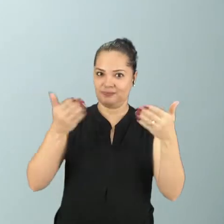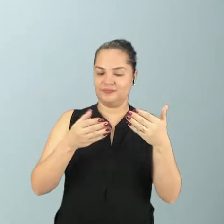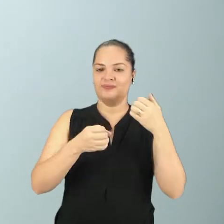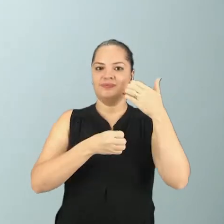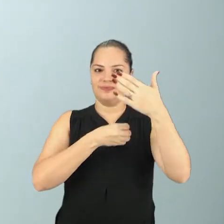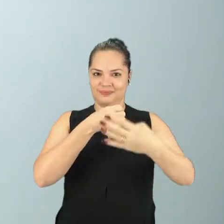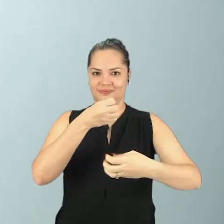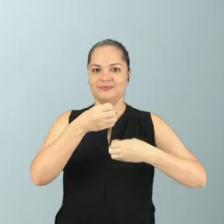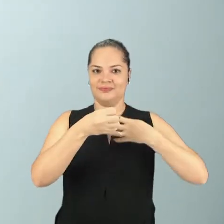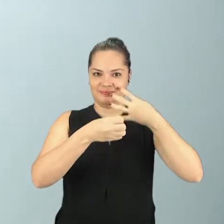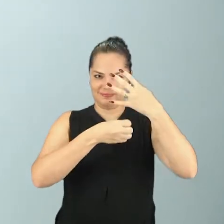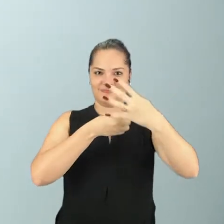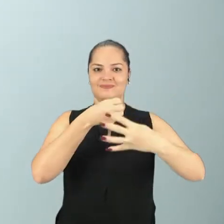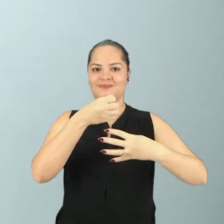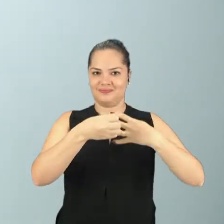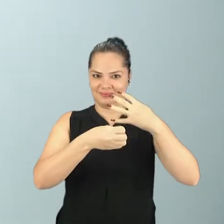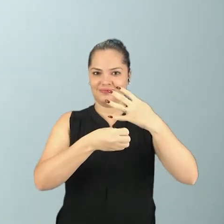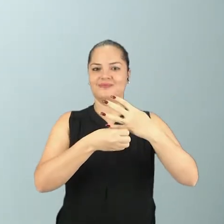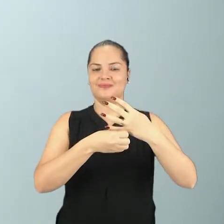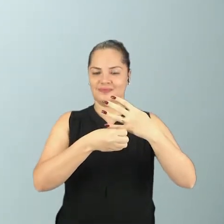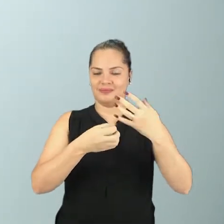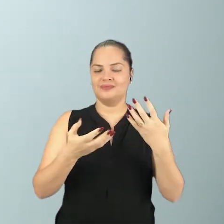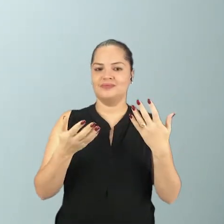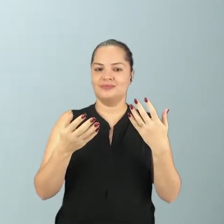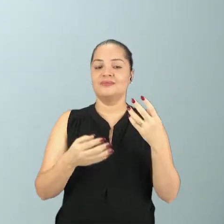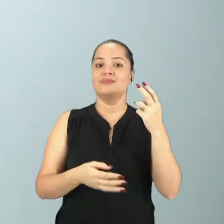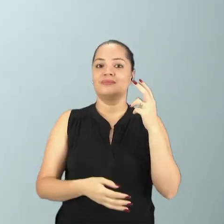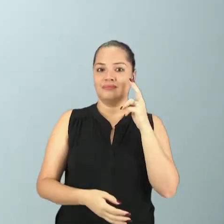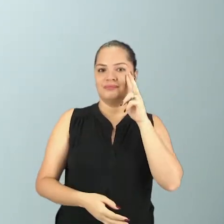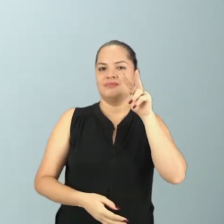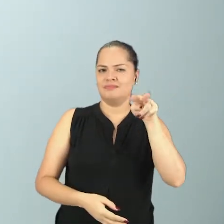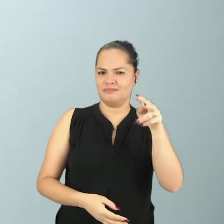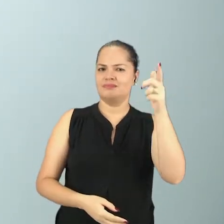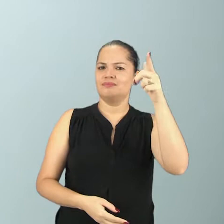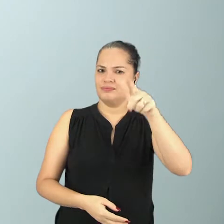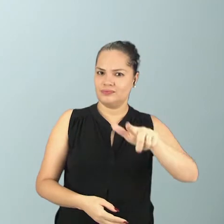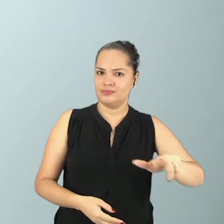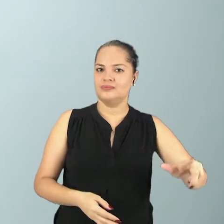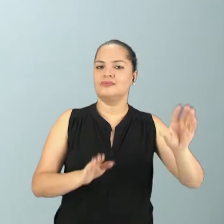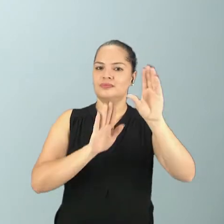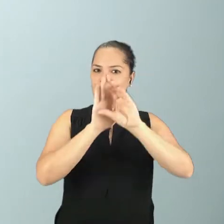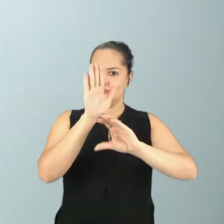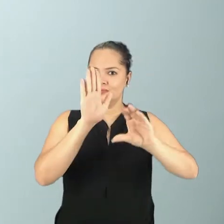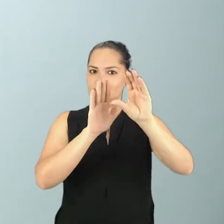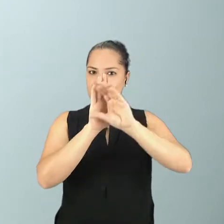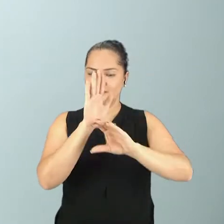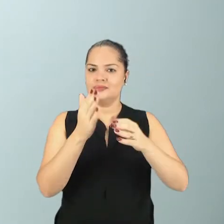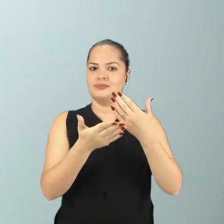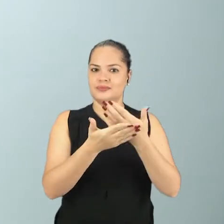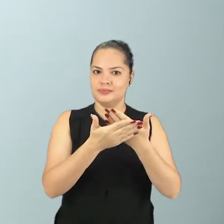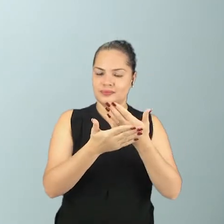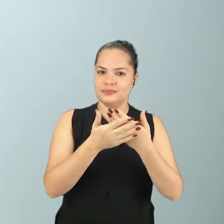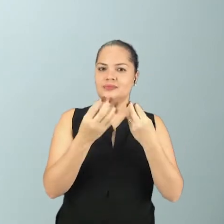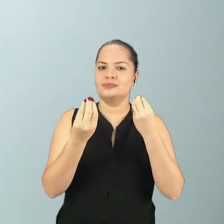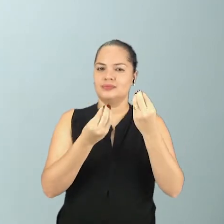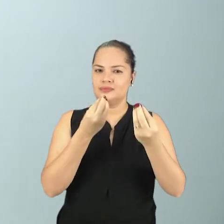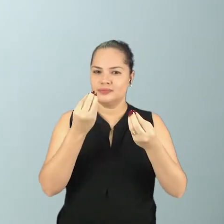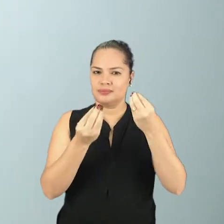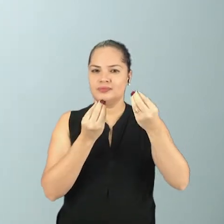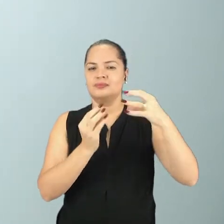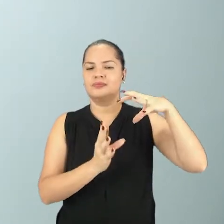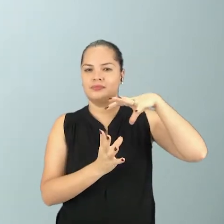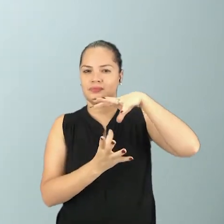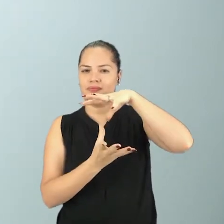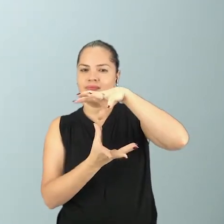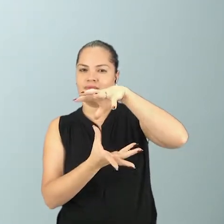ano, tá? A gente vai rever muitos conceitos das aulas anteriores nessa aula de hoje, tá? Principalmente os movimentos, né, que a